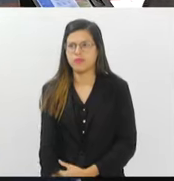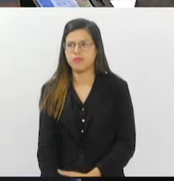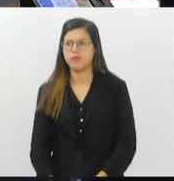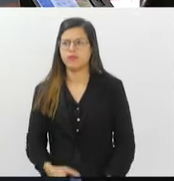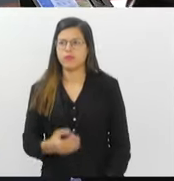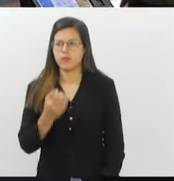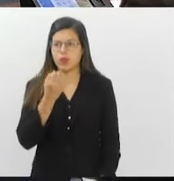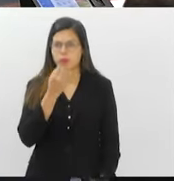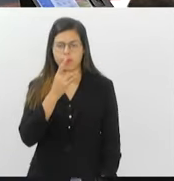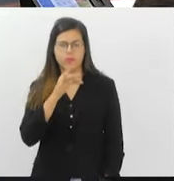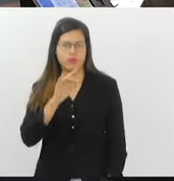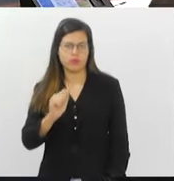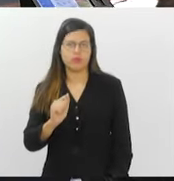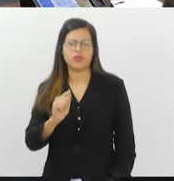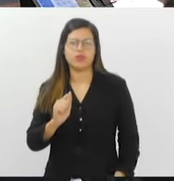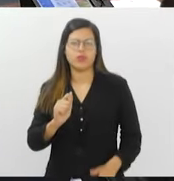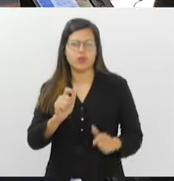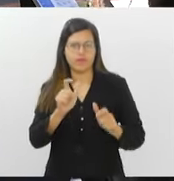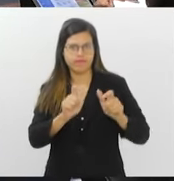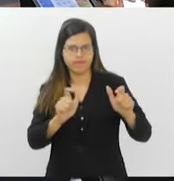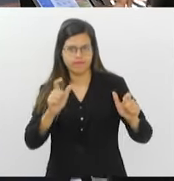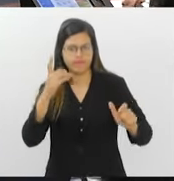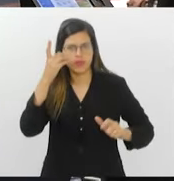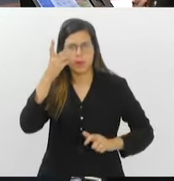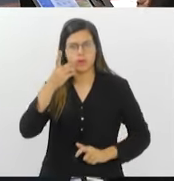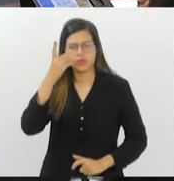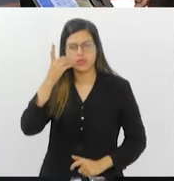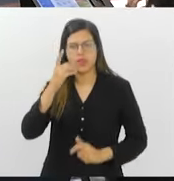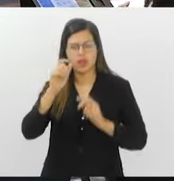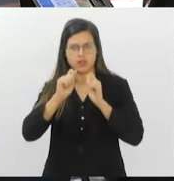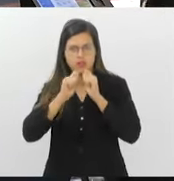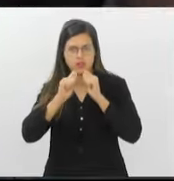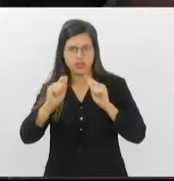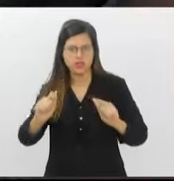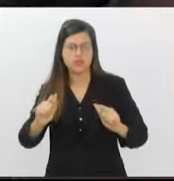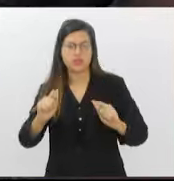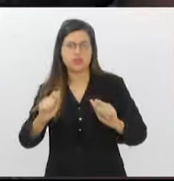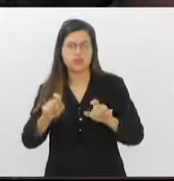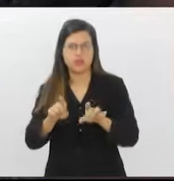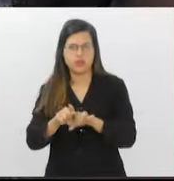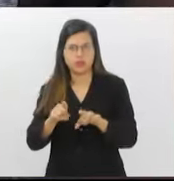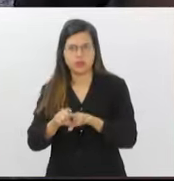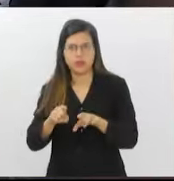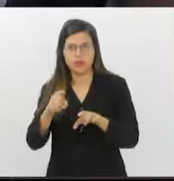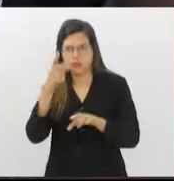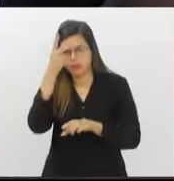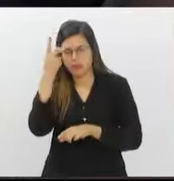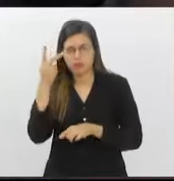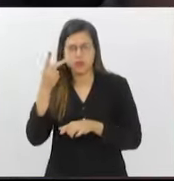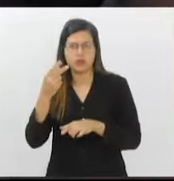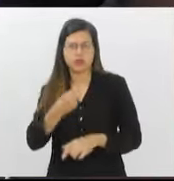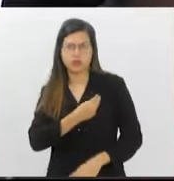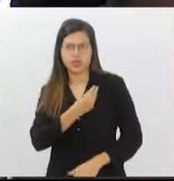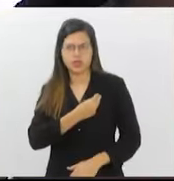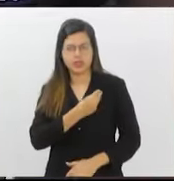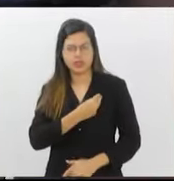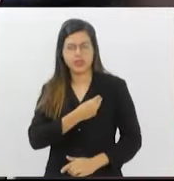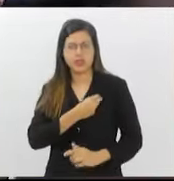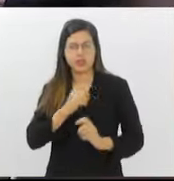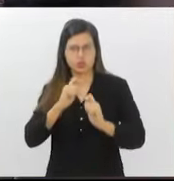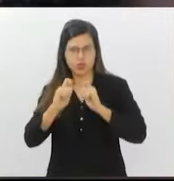Bom dia, senhoras e senhores deputados, assessores, servidores, público presente, imprensa. Sejam